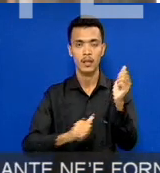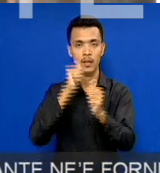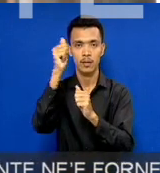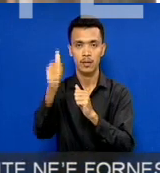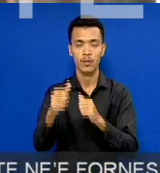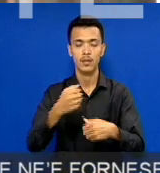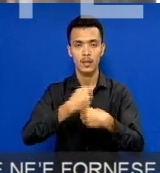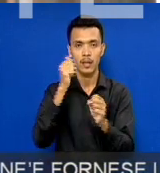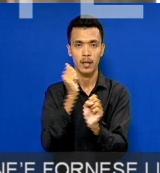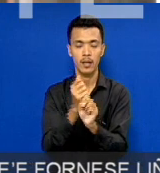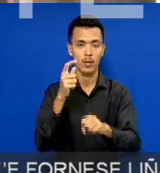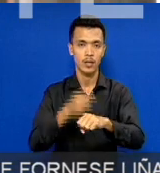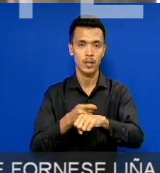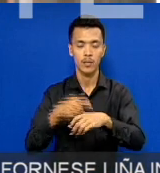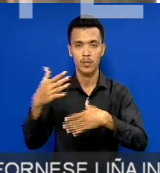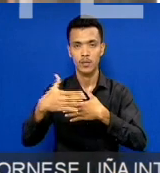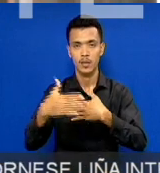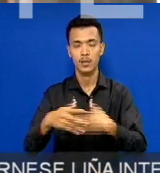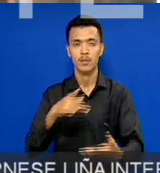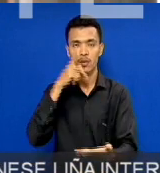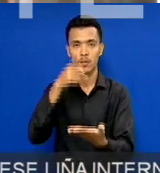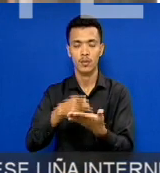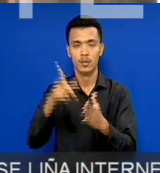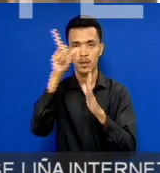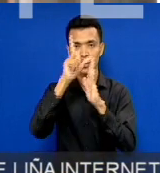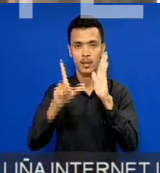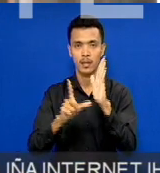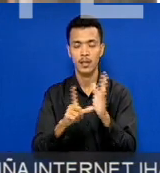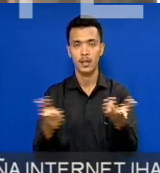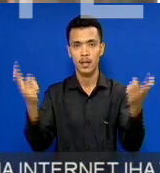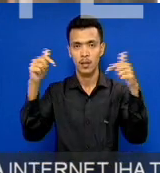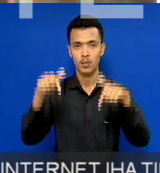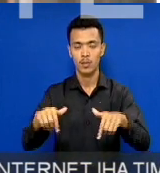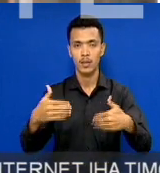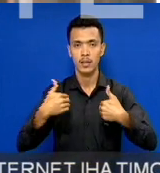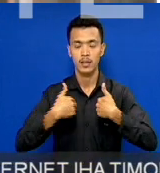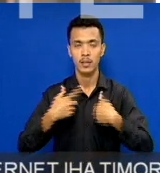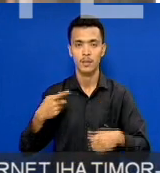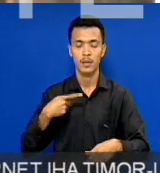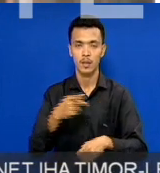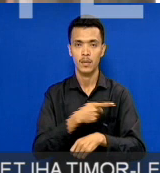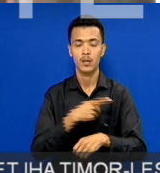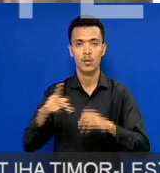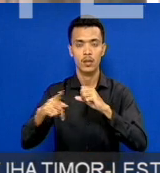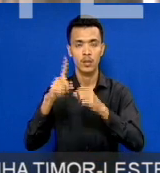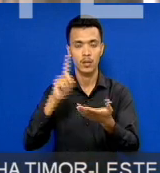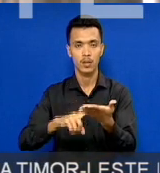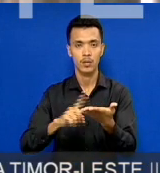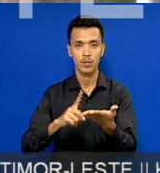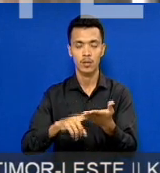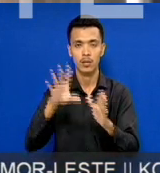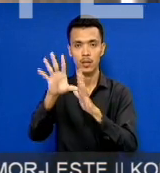si halo ih tempo bara kat lori mai proposta da lida mai para atu mai ih parlamento atu hal diskusang i atu bel